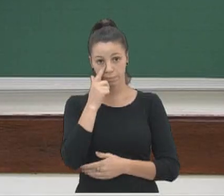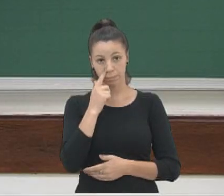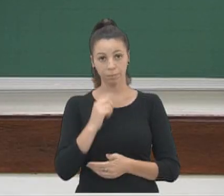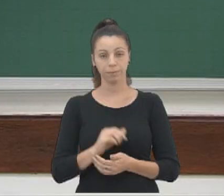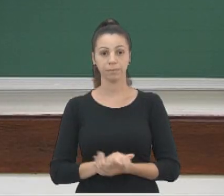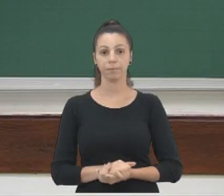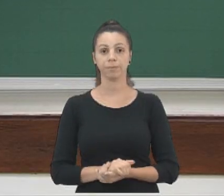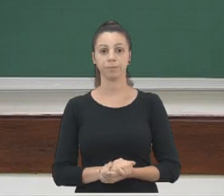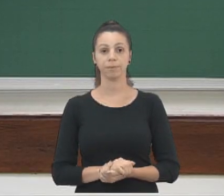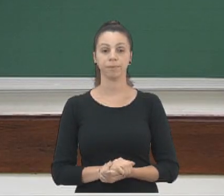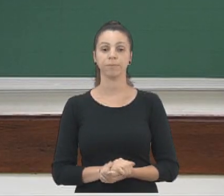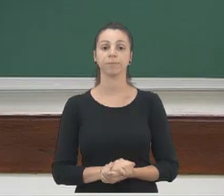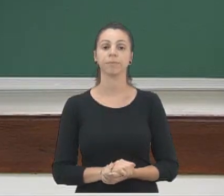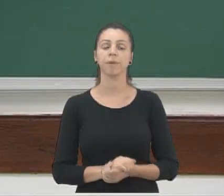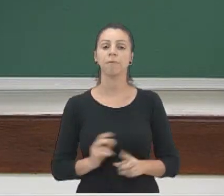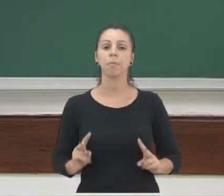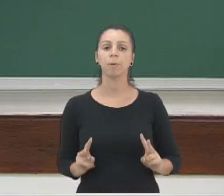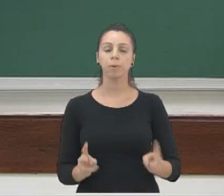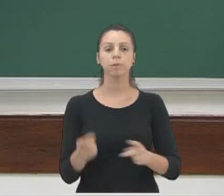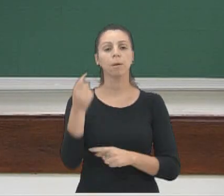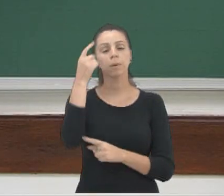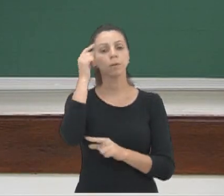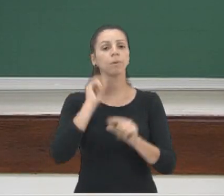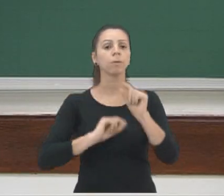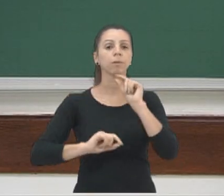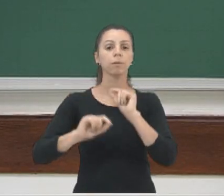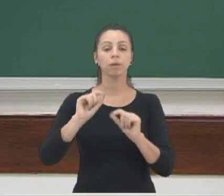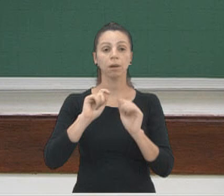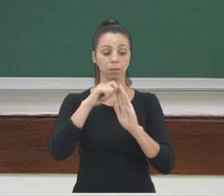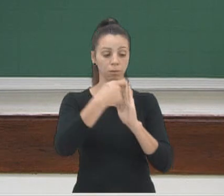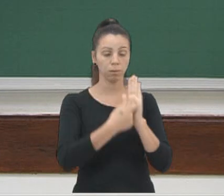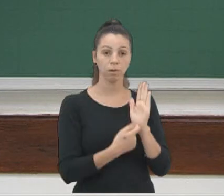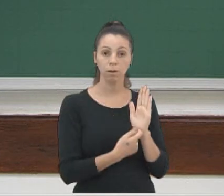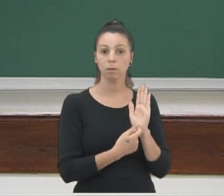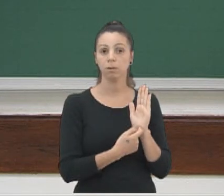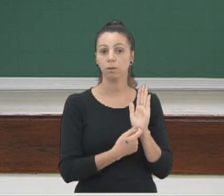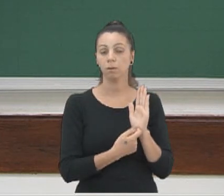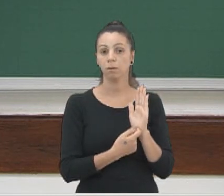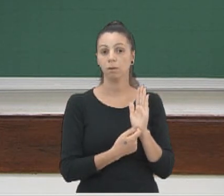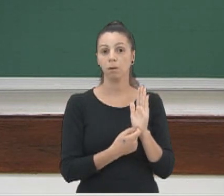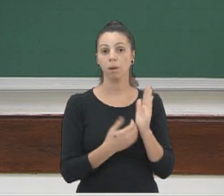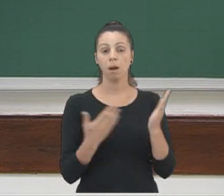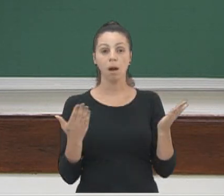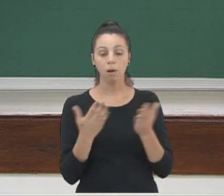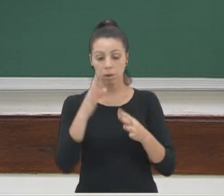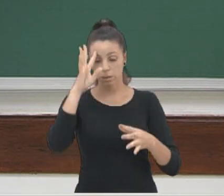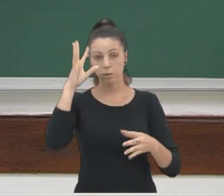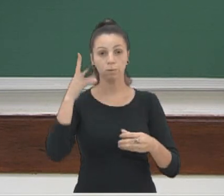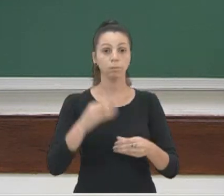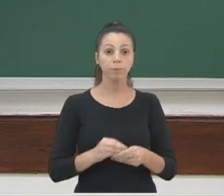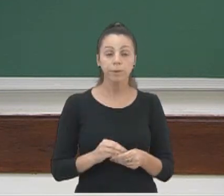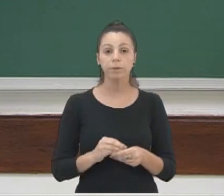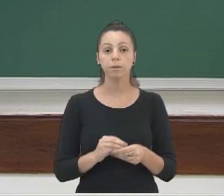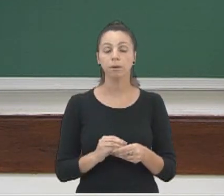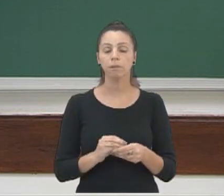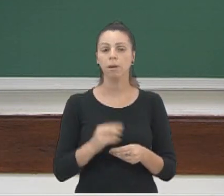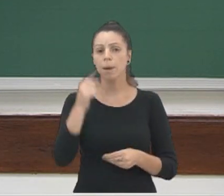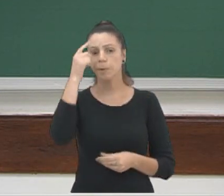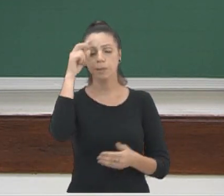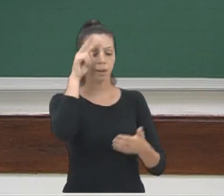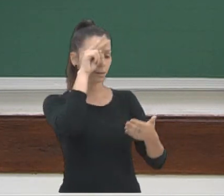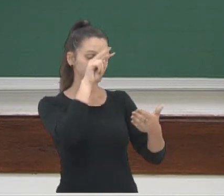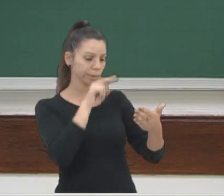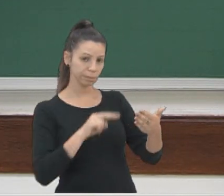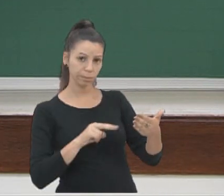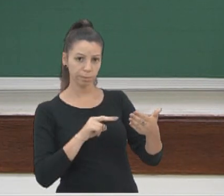lá. Vamos continuar pensando agora esse texto, agora no nível de interpretação, para a gente pensar essa leitura que a gente acabou